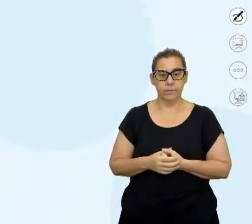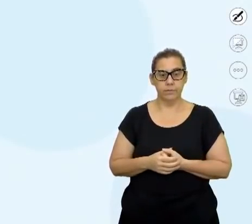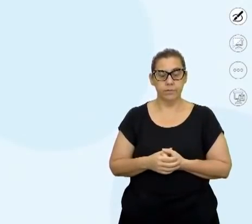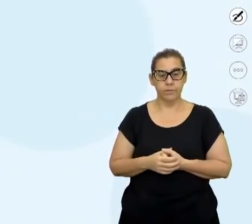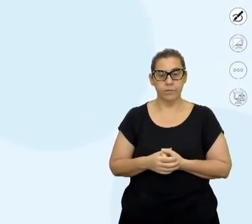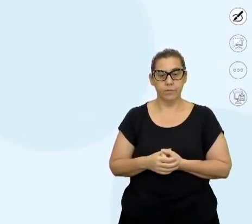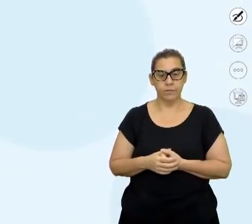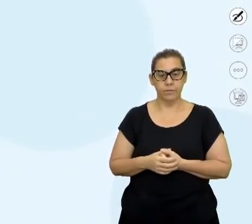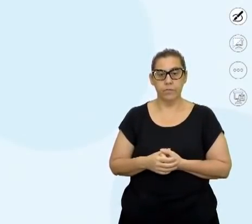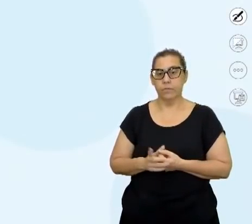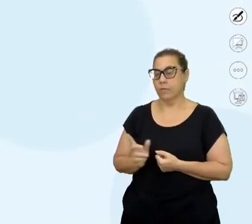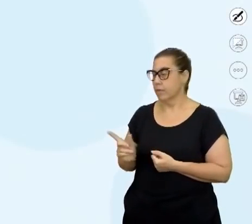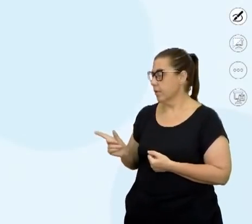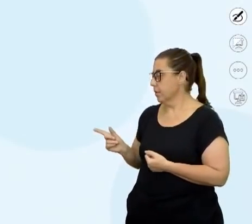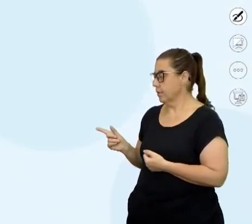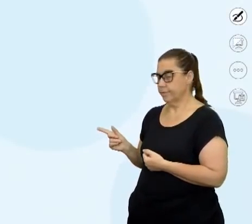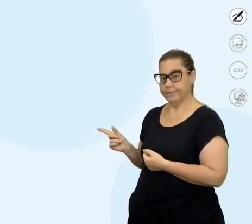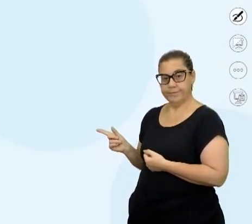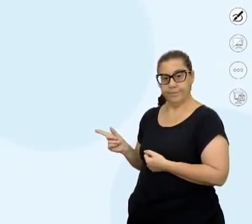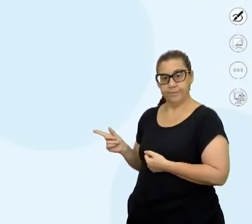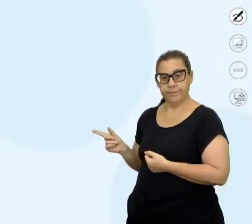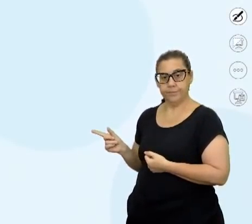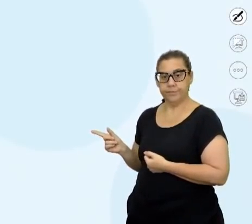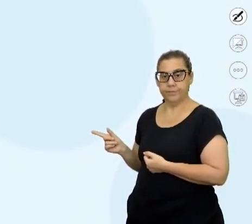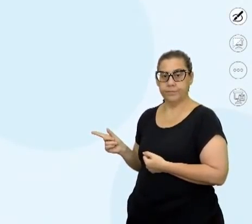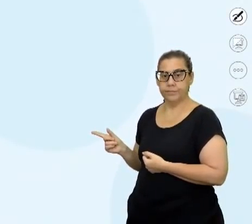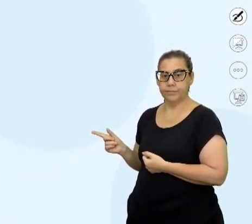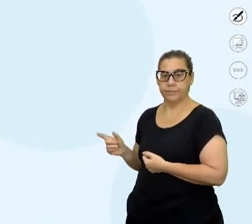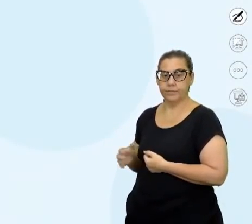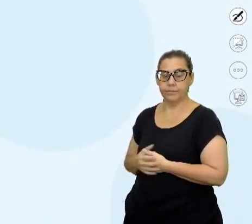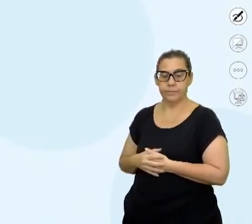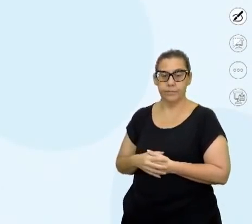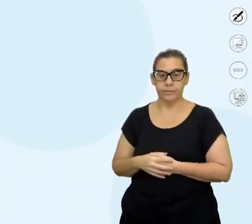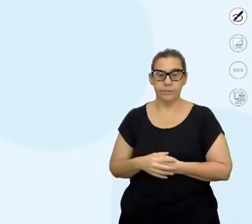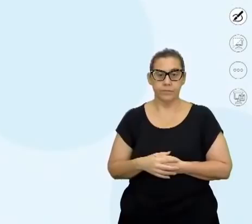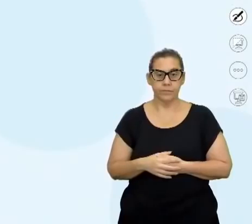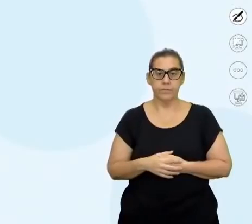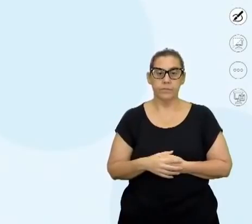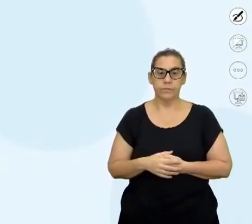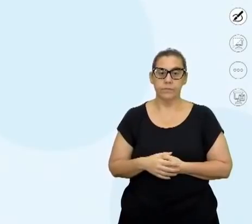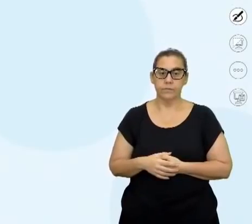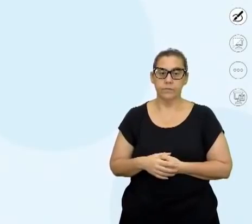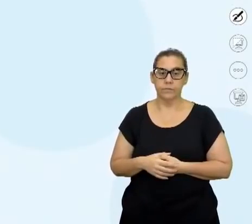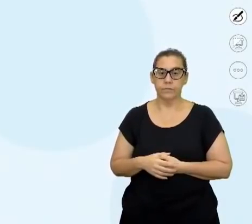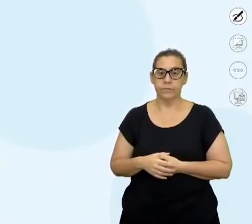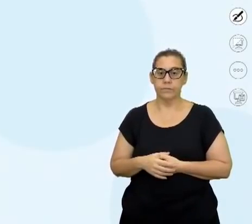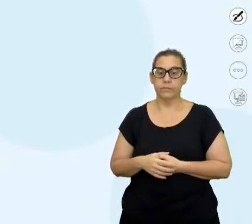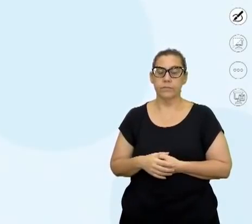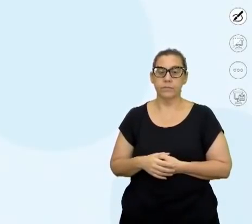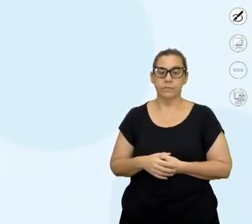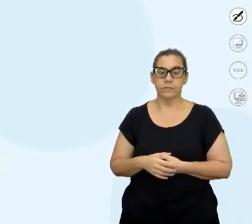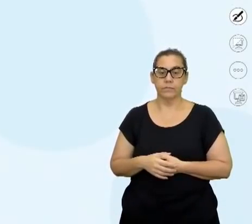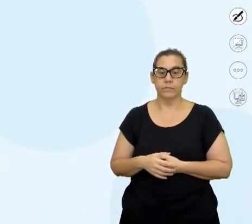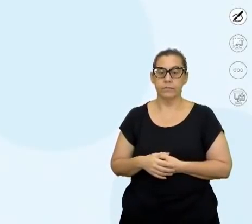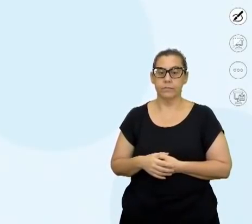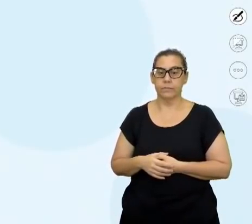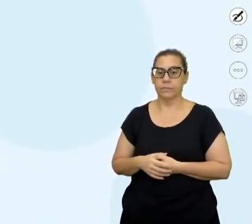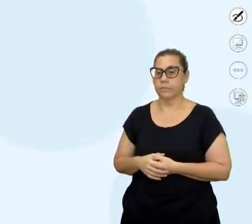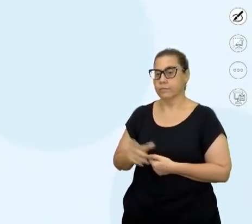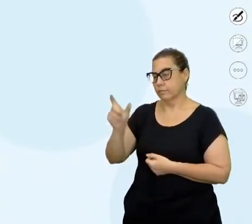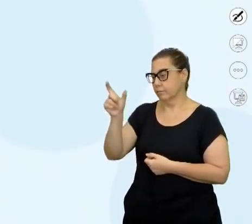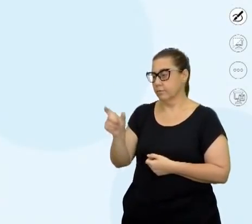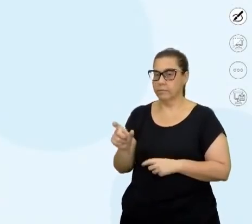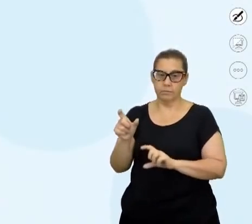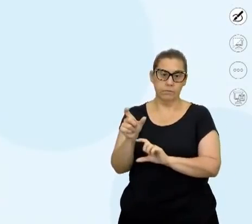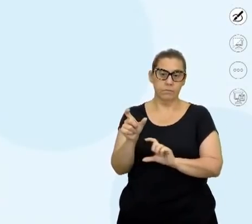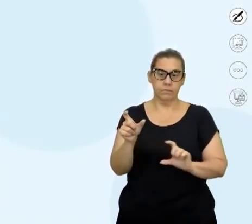ó. Você tem este quadrado 2x por 2x, você tem esse quadradinho 4y por 4y e esses